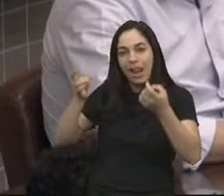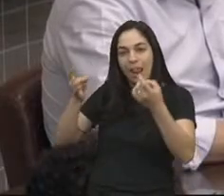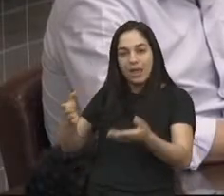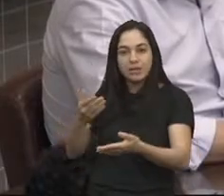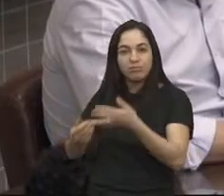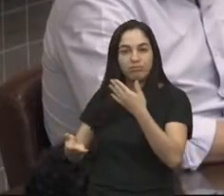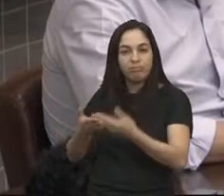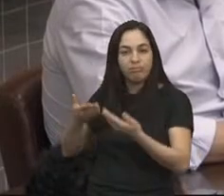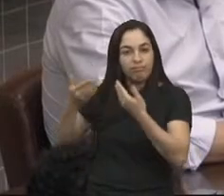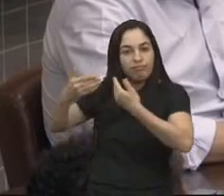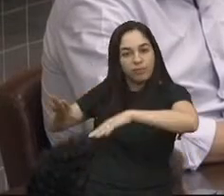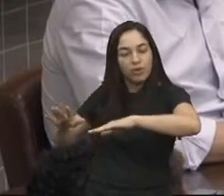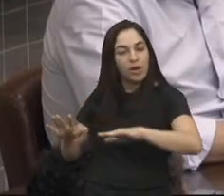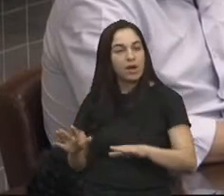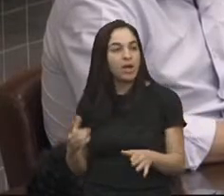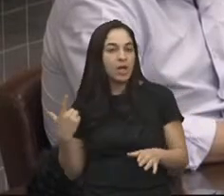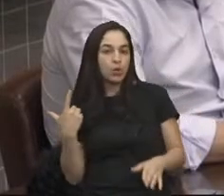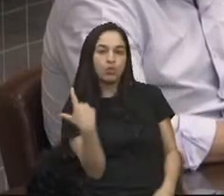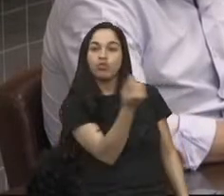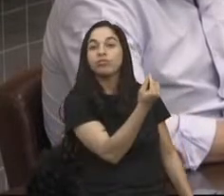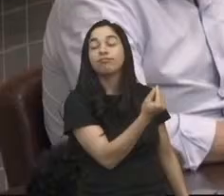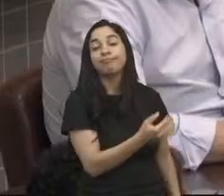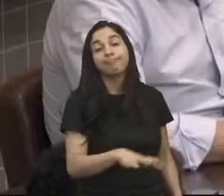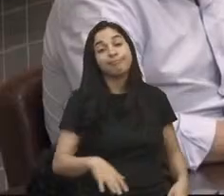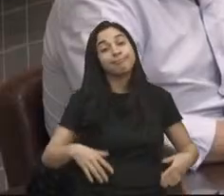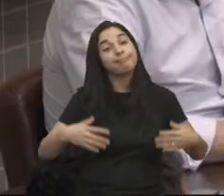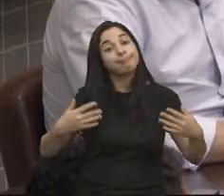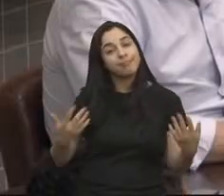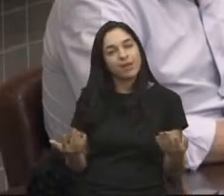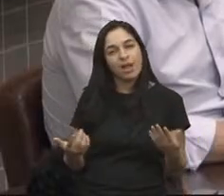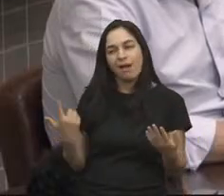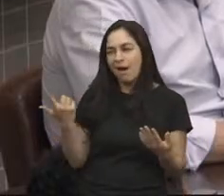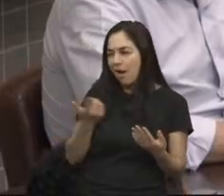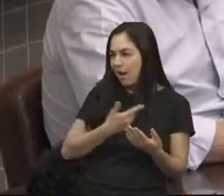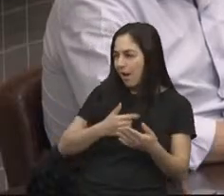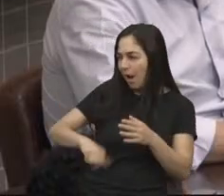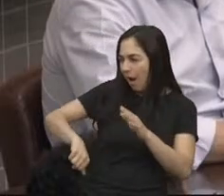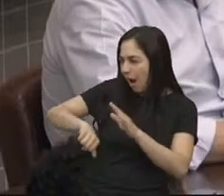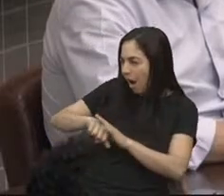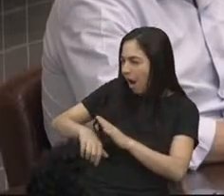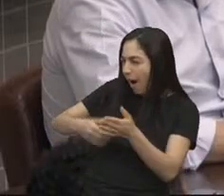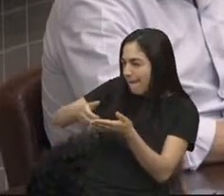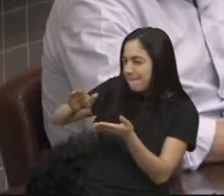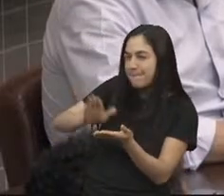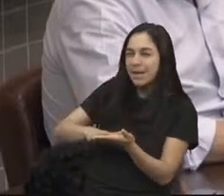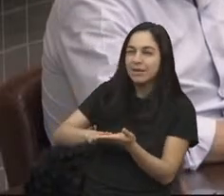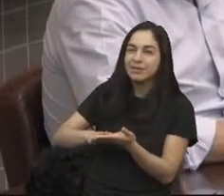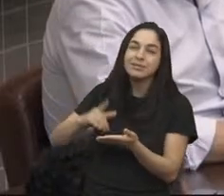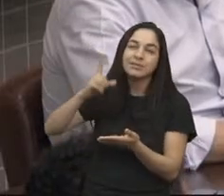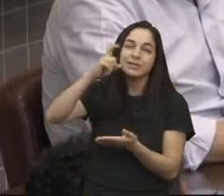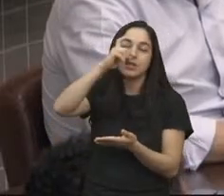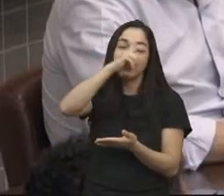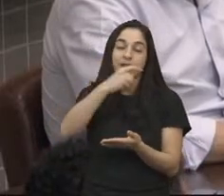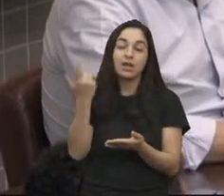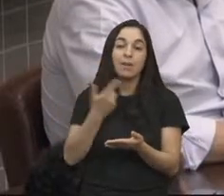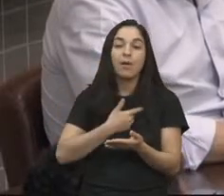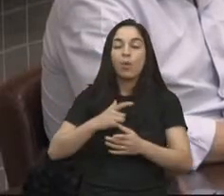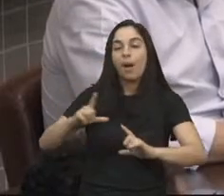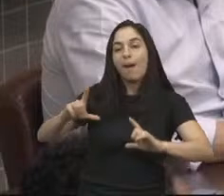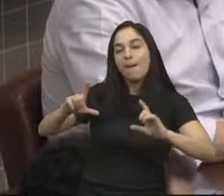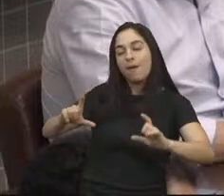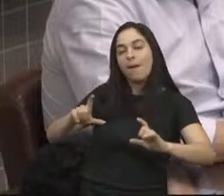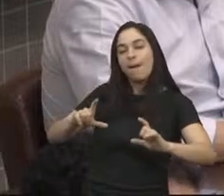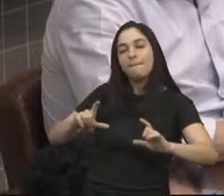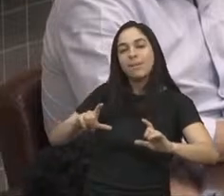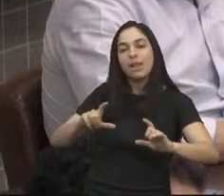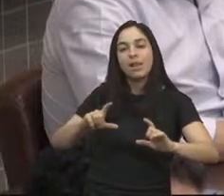ir embora. Então, para a gente autuar ele pessoalmente é muito difícil. Então, o que a gente faz? Tenta pegar pela placa do veículo. Então, quando a gente consegue,